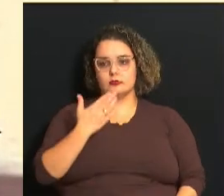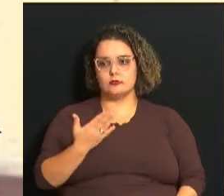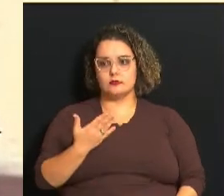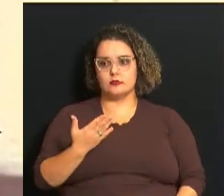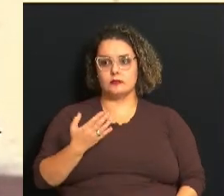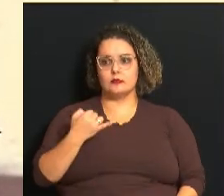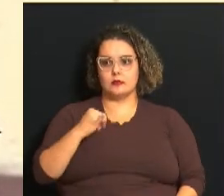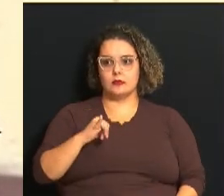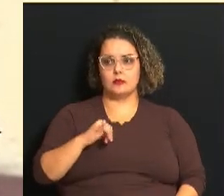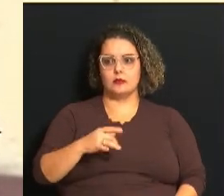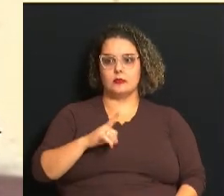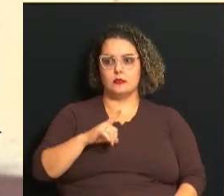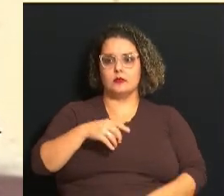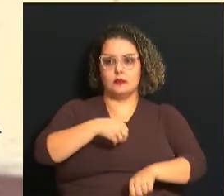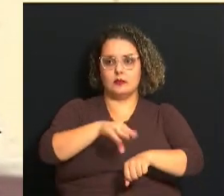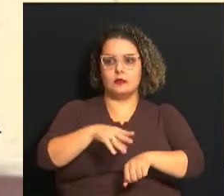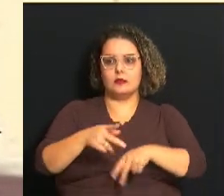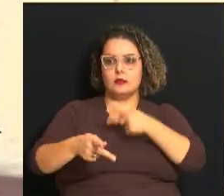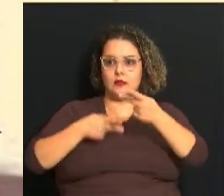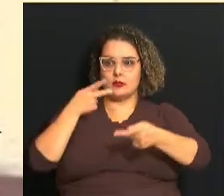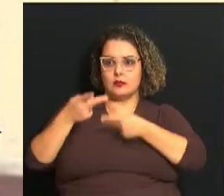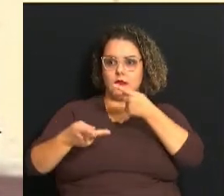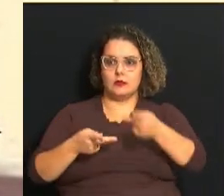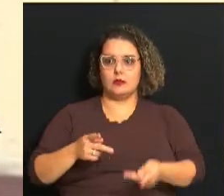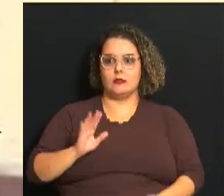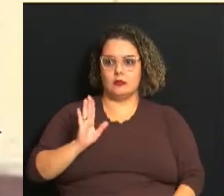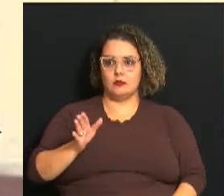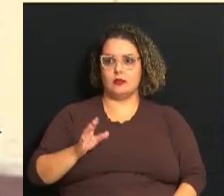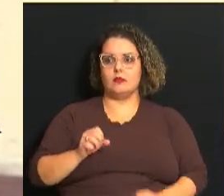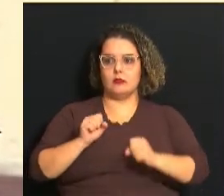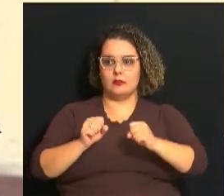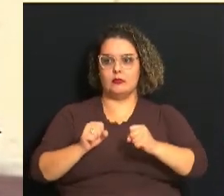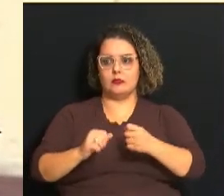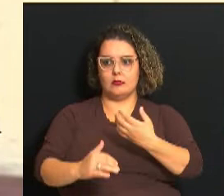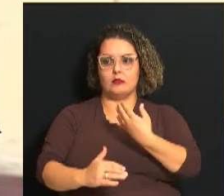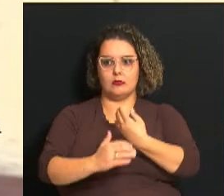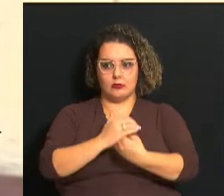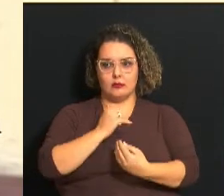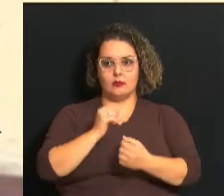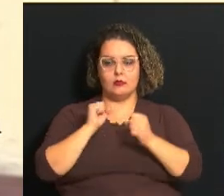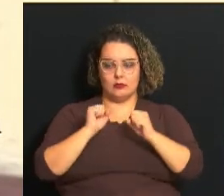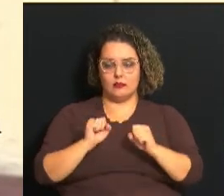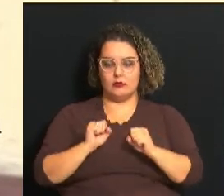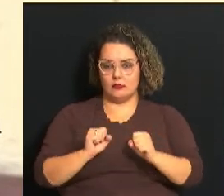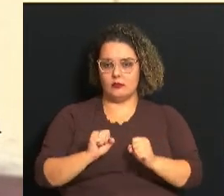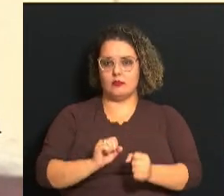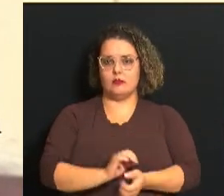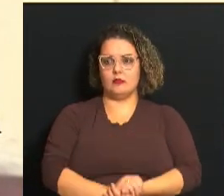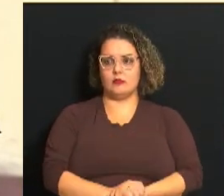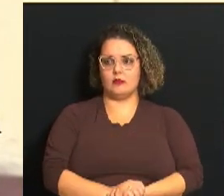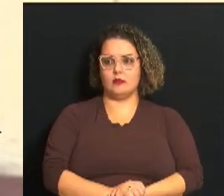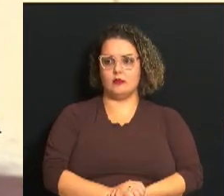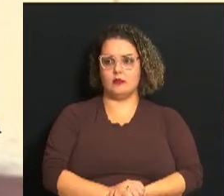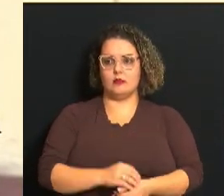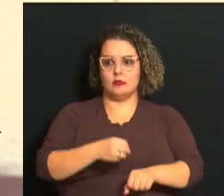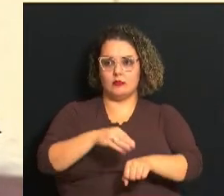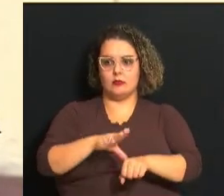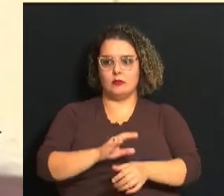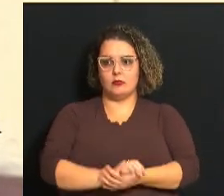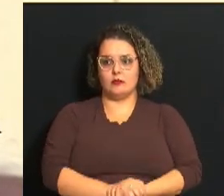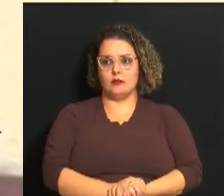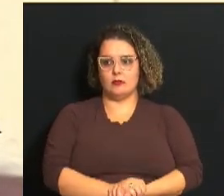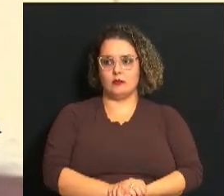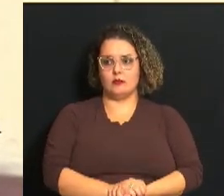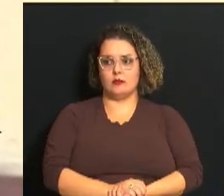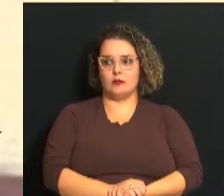algum encaminhamento Nessa fala de vocês se vocês puderem nos orientar para que a gente possa encaminhar como